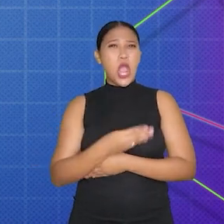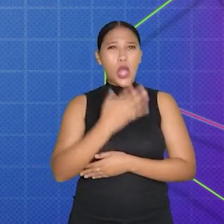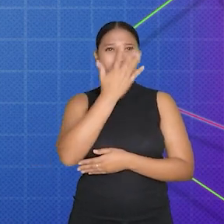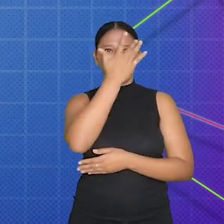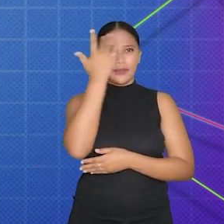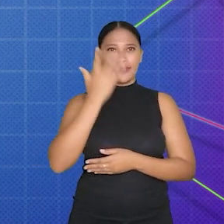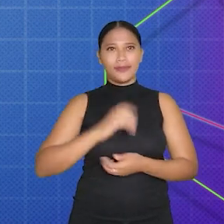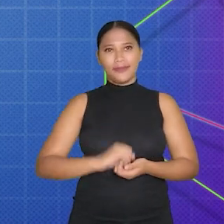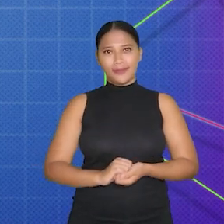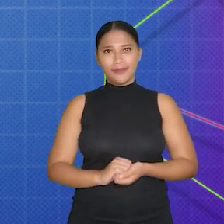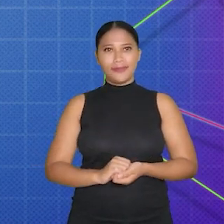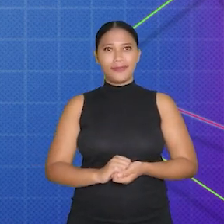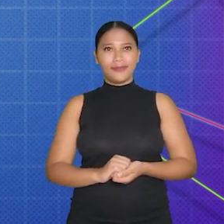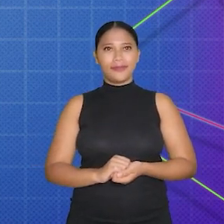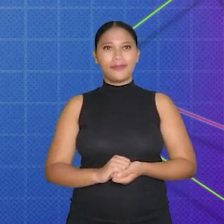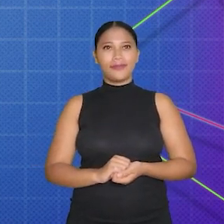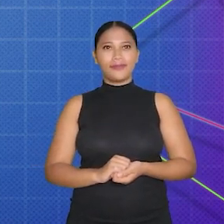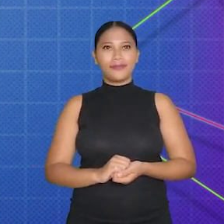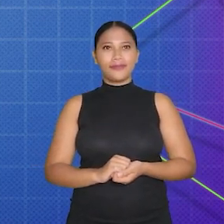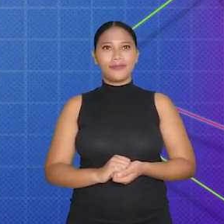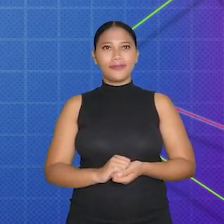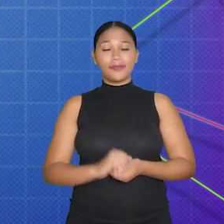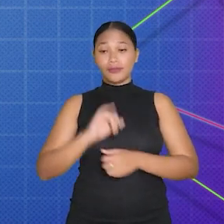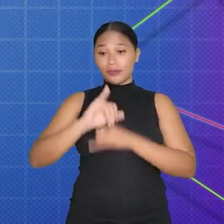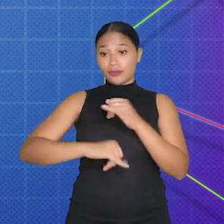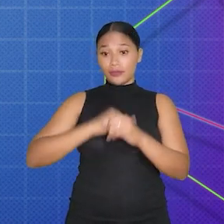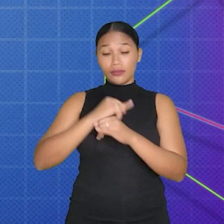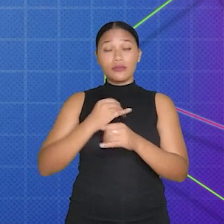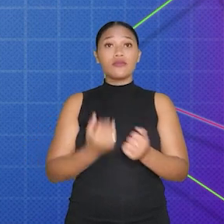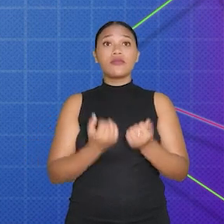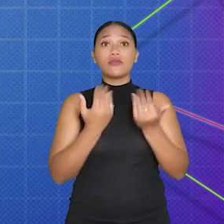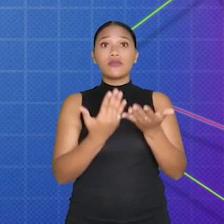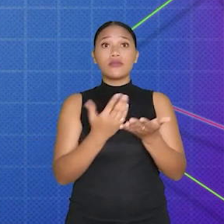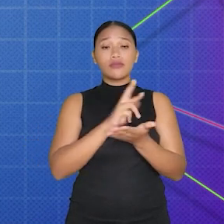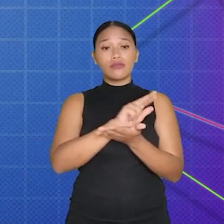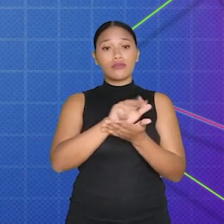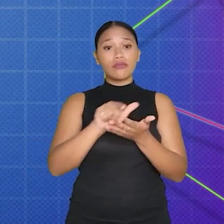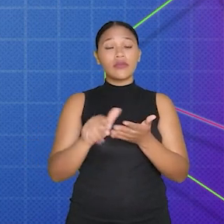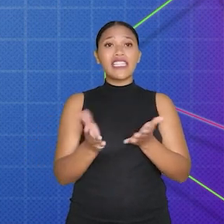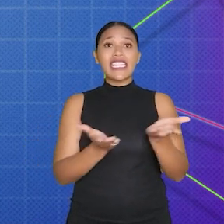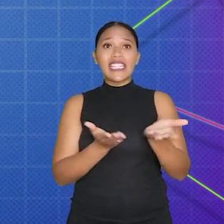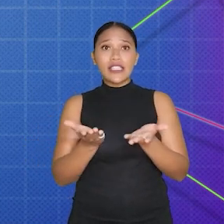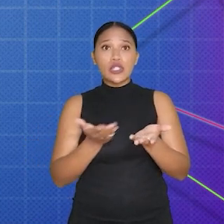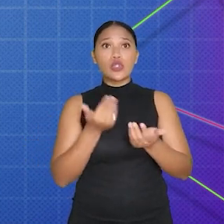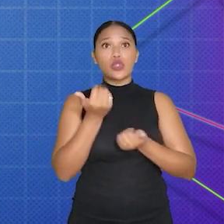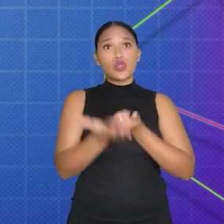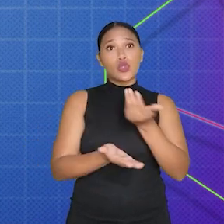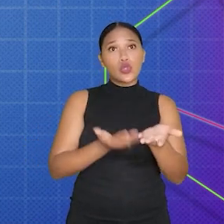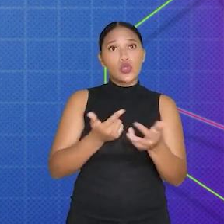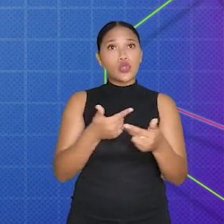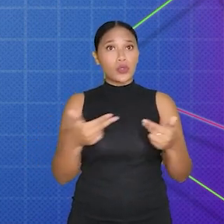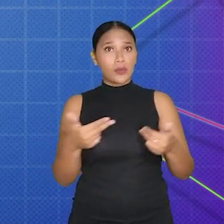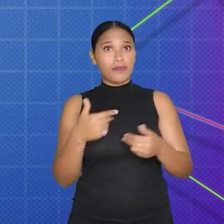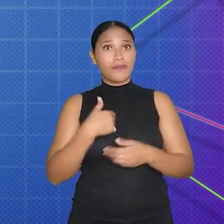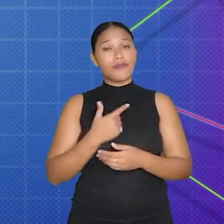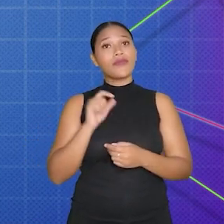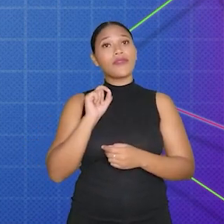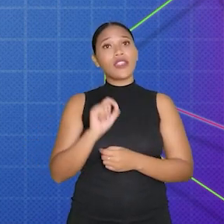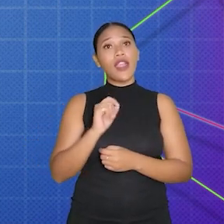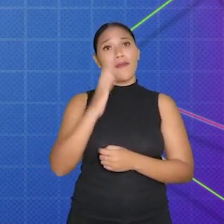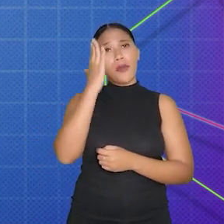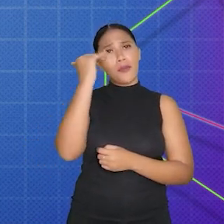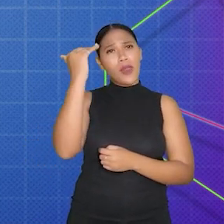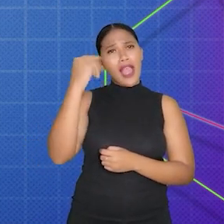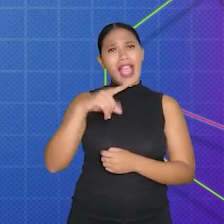conectando bilhões de pessoas em todo o mundo. A internet oferece uma ampla gama de serviços e recursos. Um dos